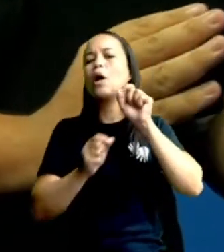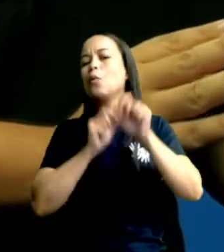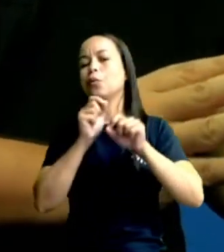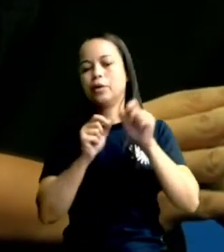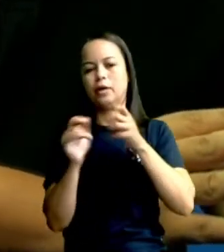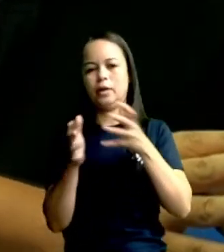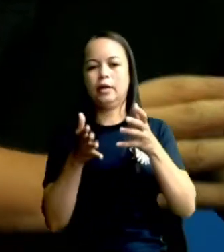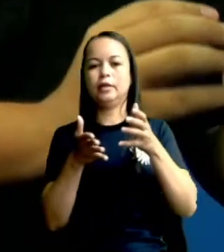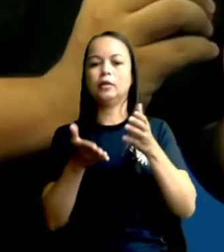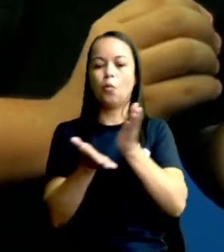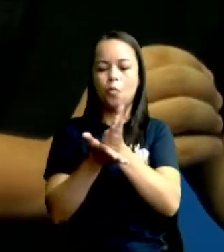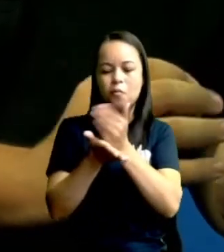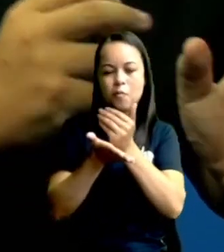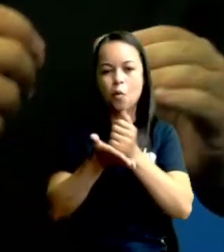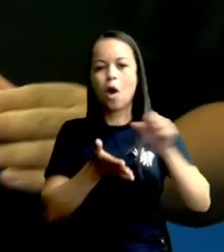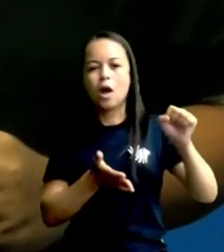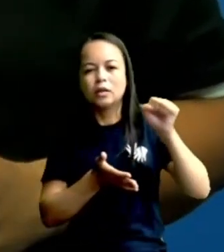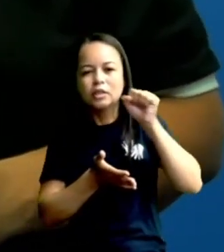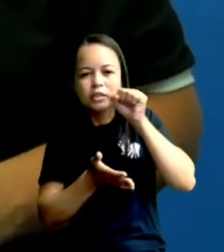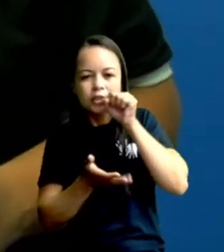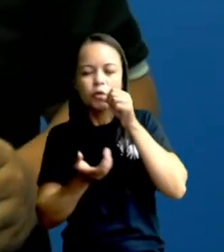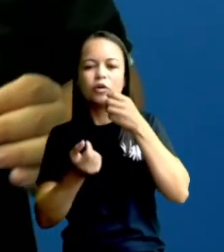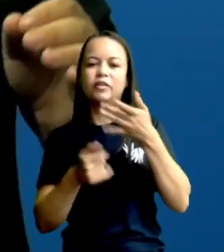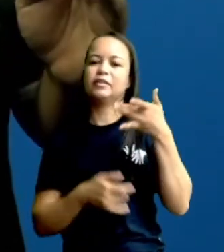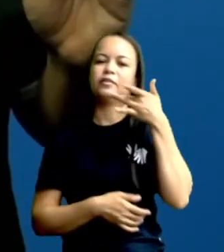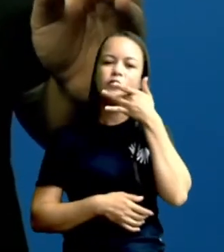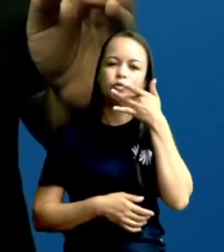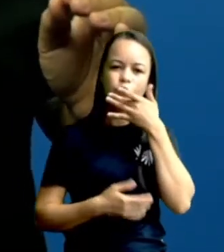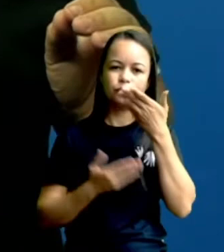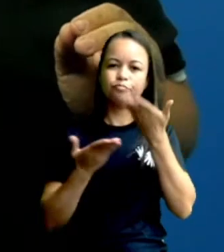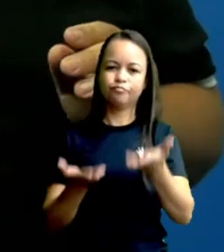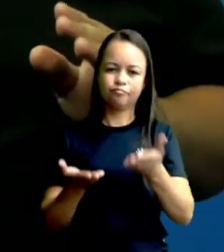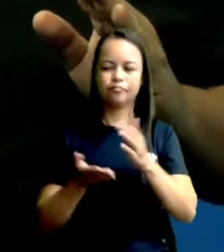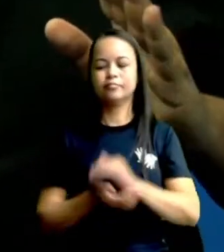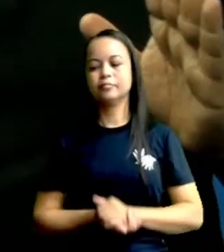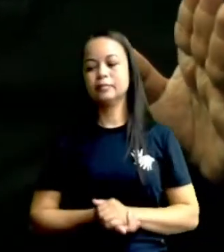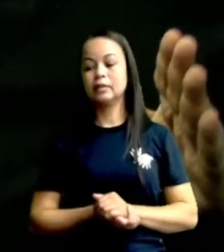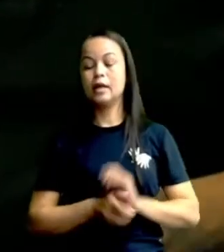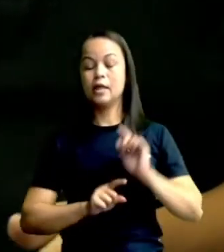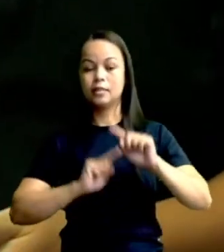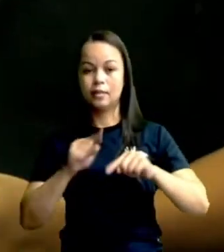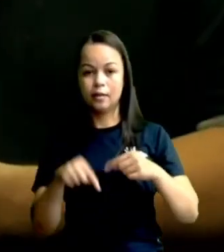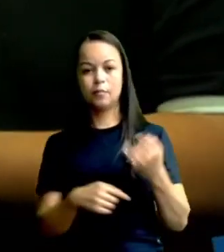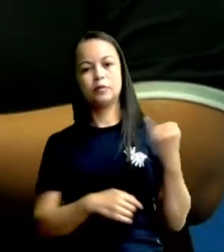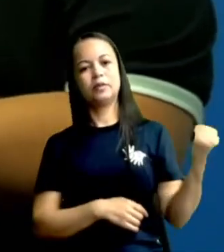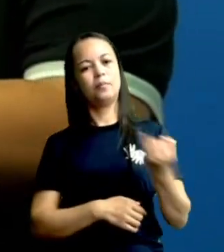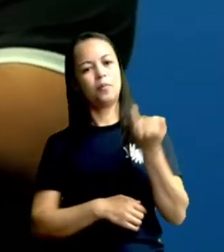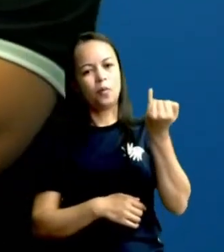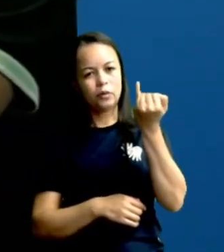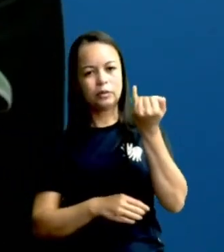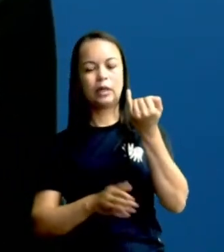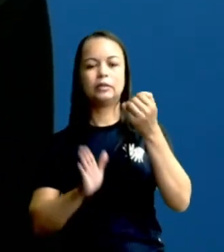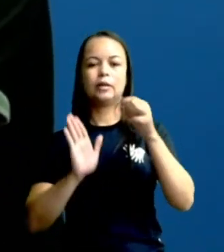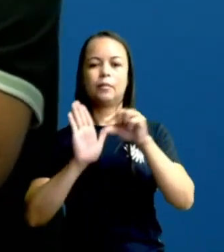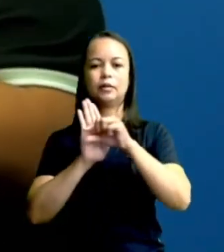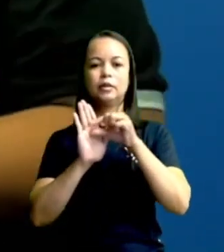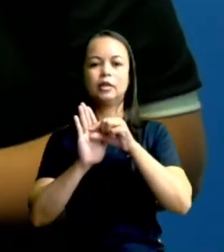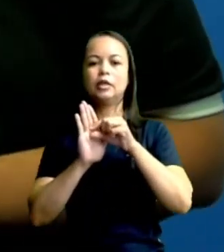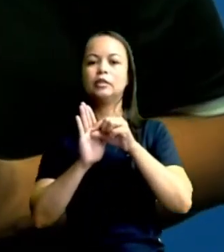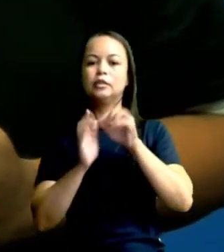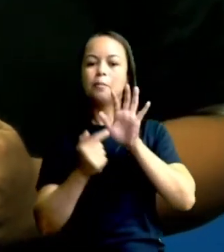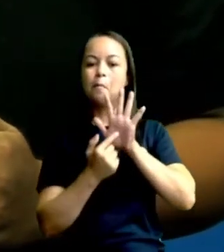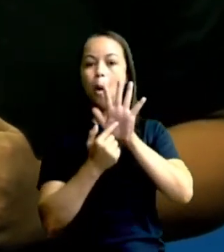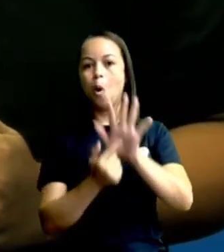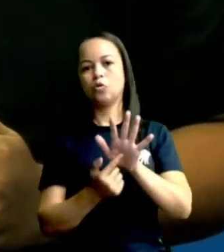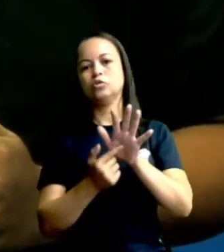cenoura vai sair bom, vai sair gostoso, tá bom, gente? E depois é muito importante a parte instrucional do